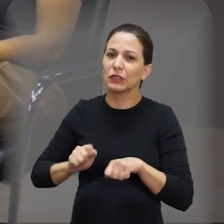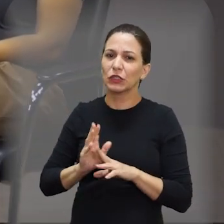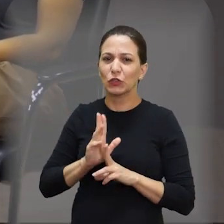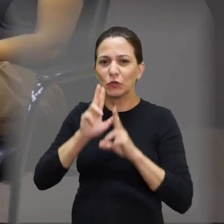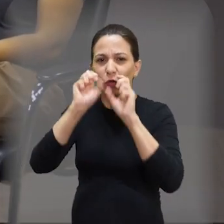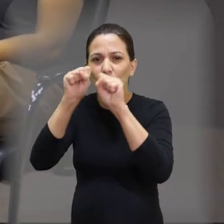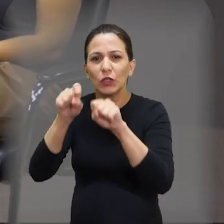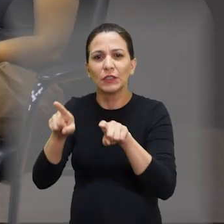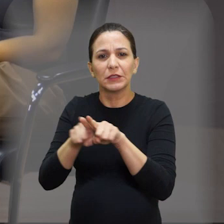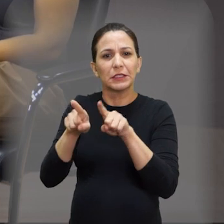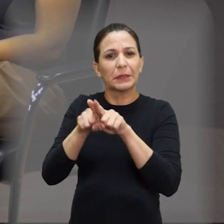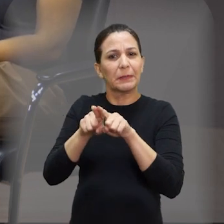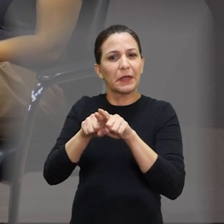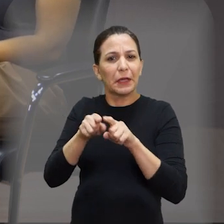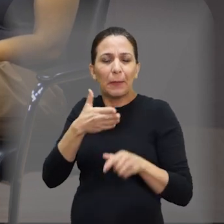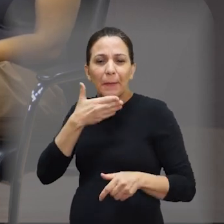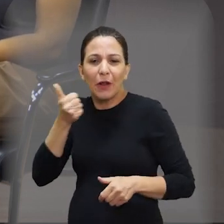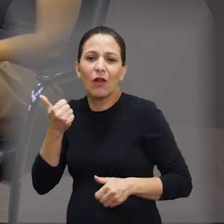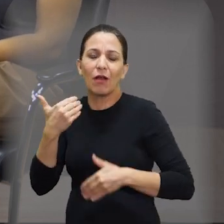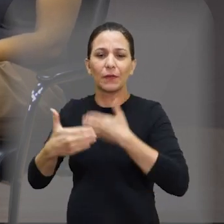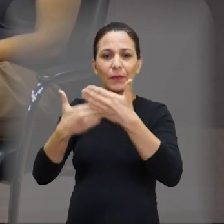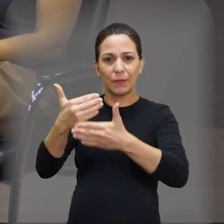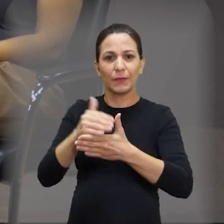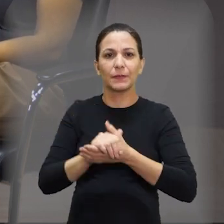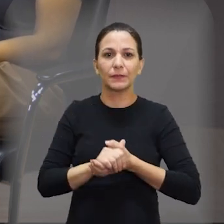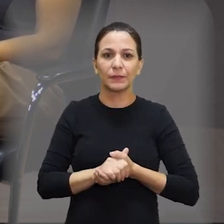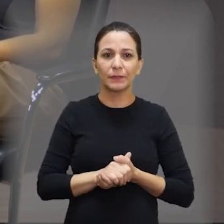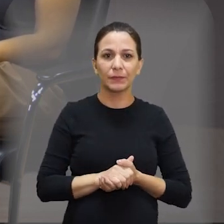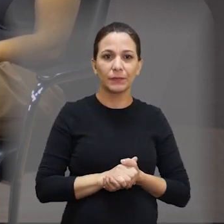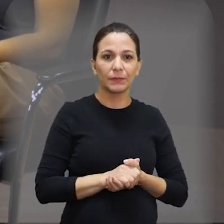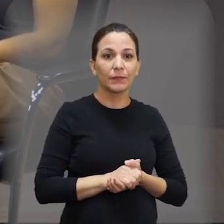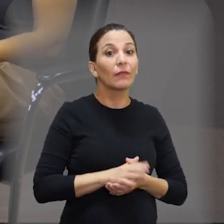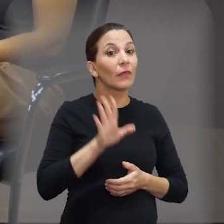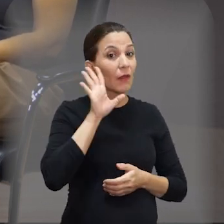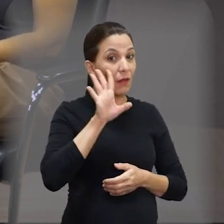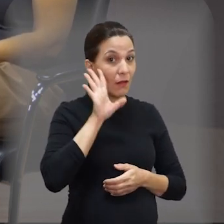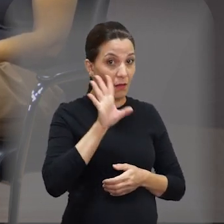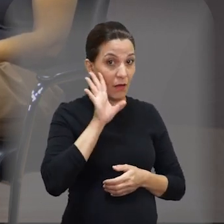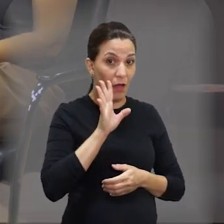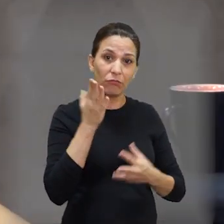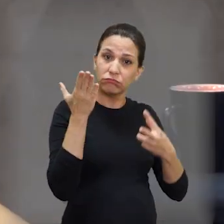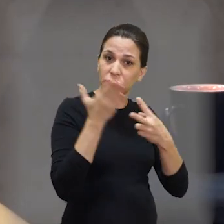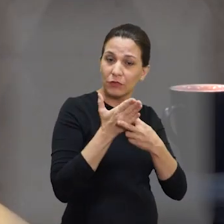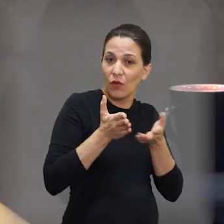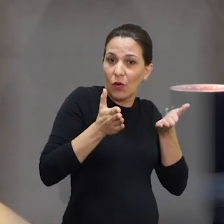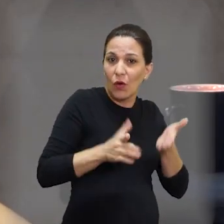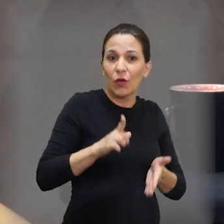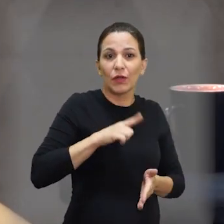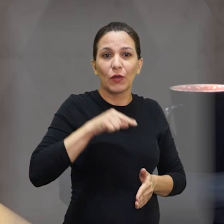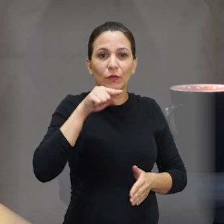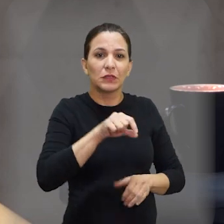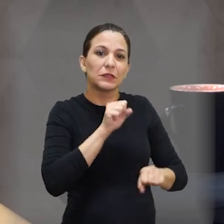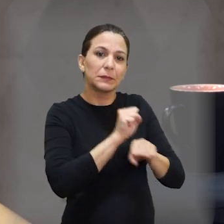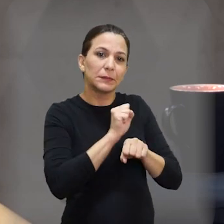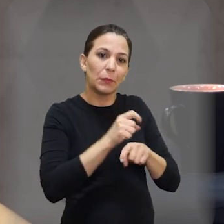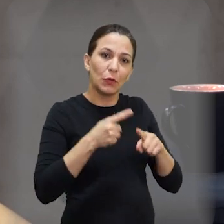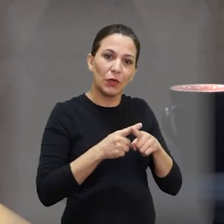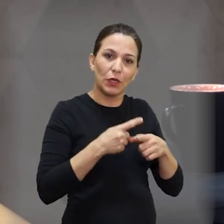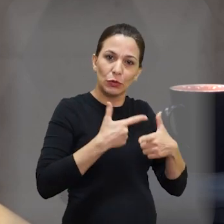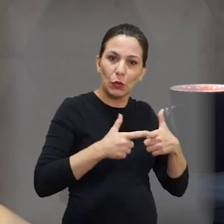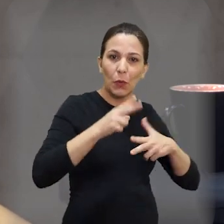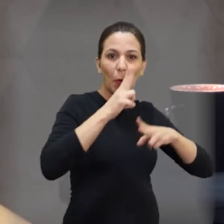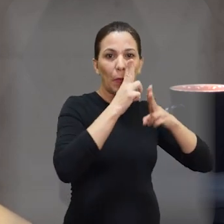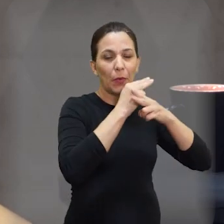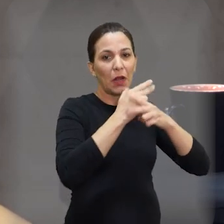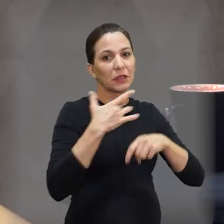de ganho de tônus muscular, de força, de resistência. Que legal! Agora nós vamos para um breve